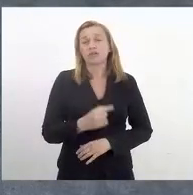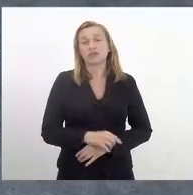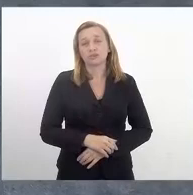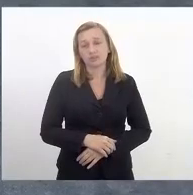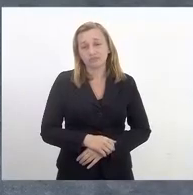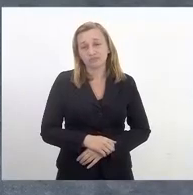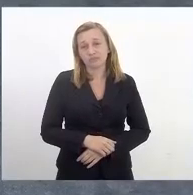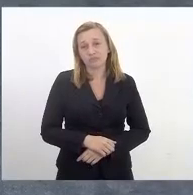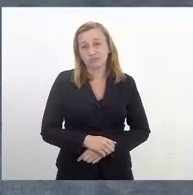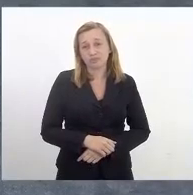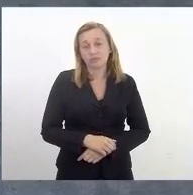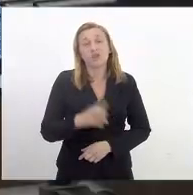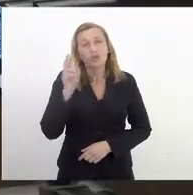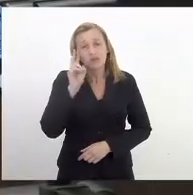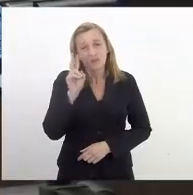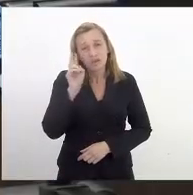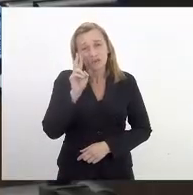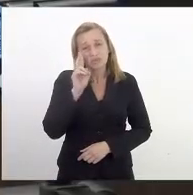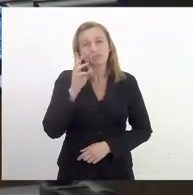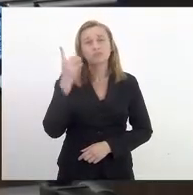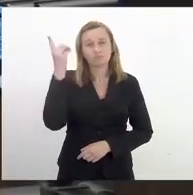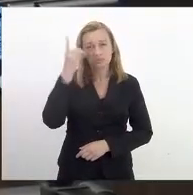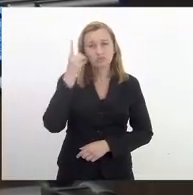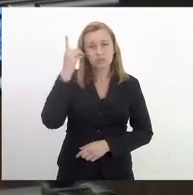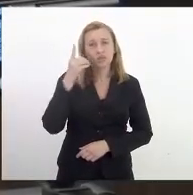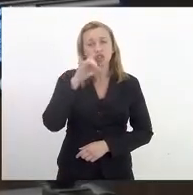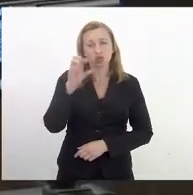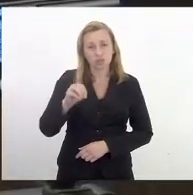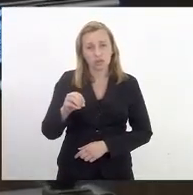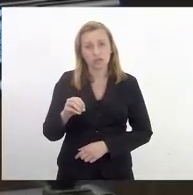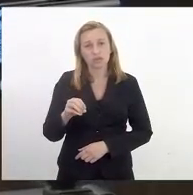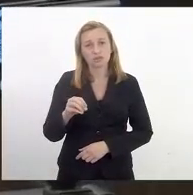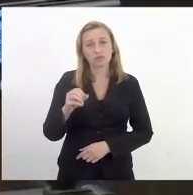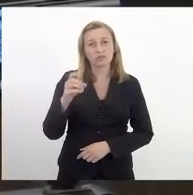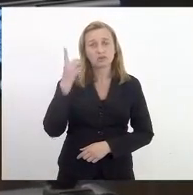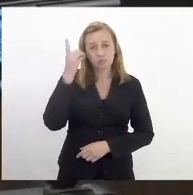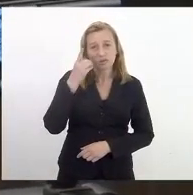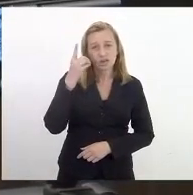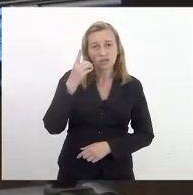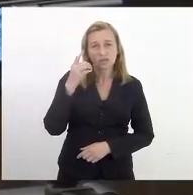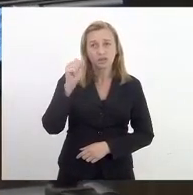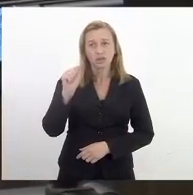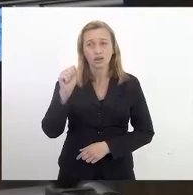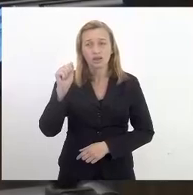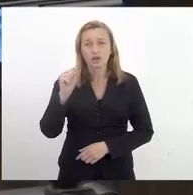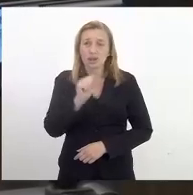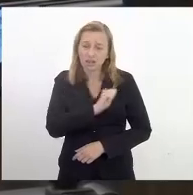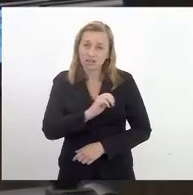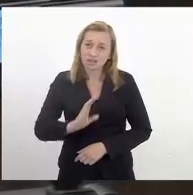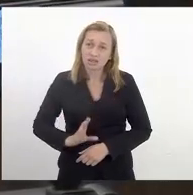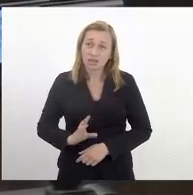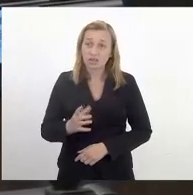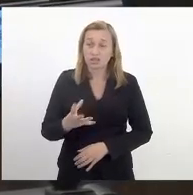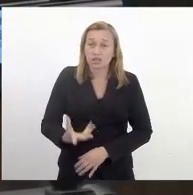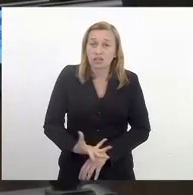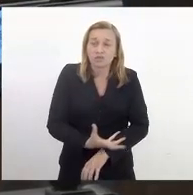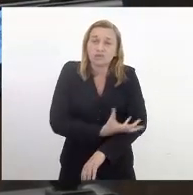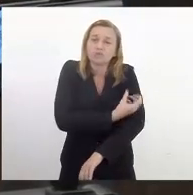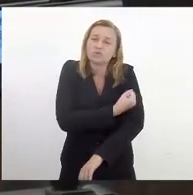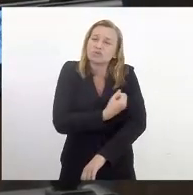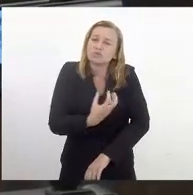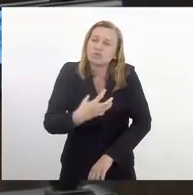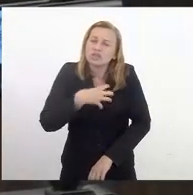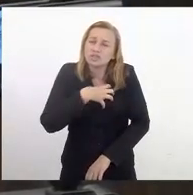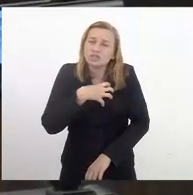à sua volta e eu me lembro o deputado Dionísio Deputado André quantas vezes é para André se emocionou ali quando escuta um bom